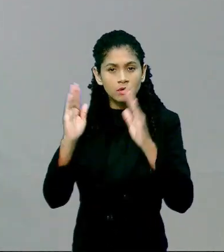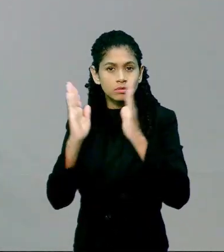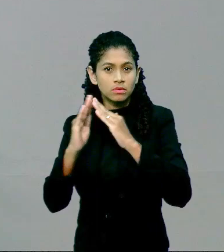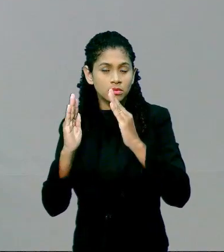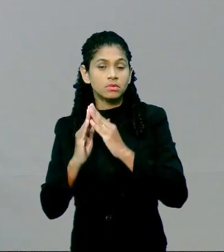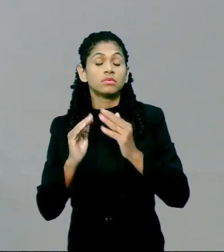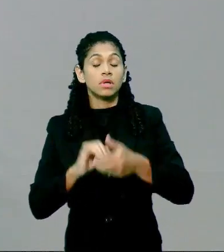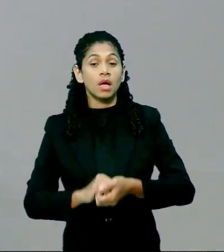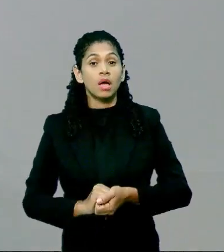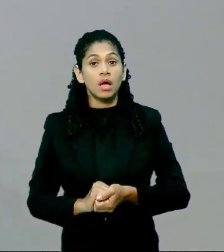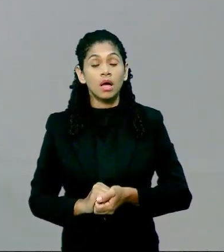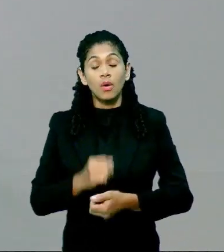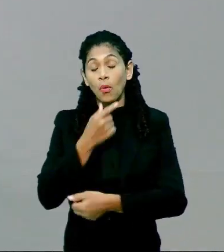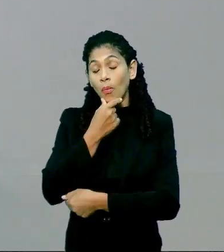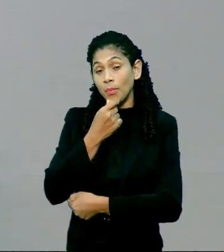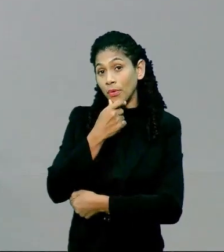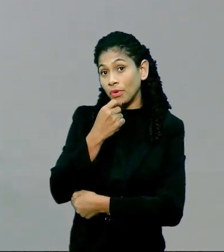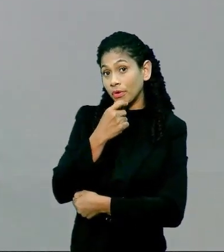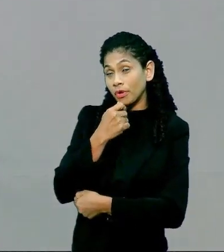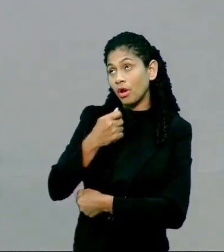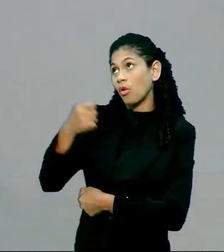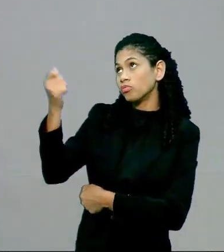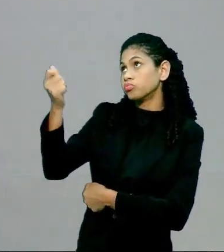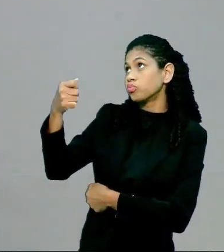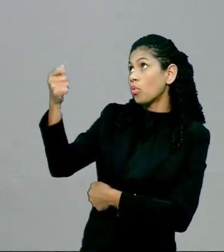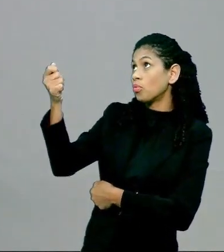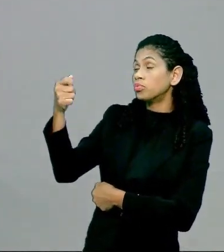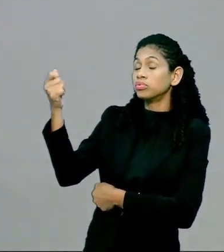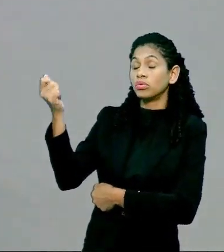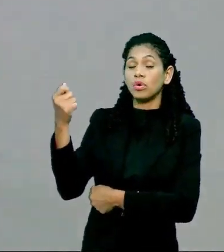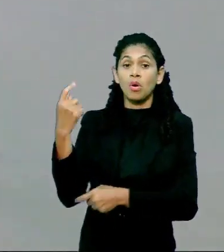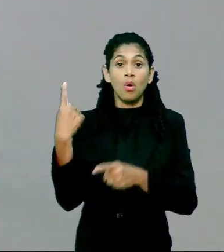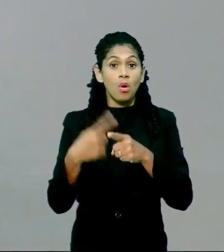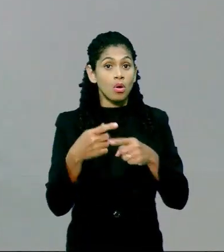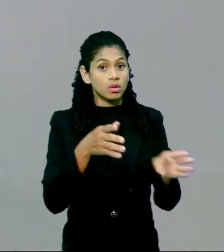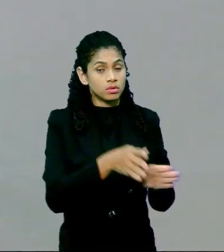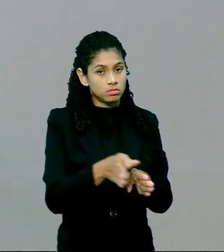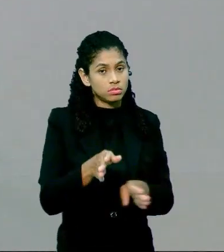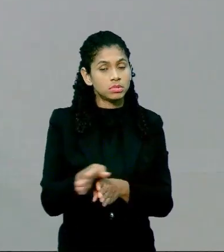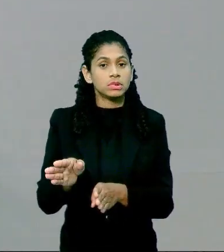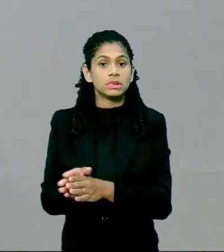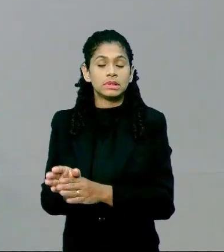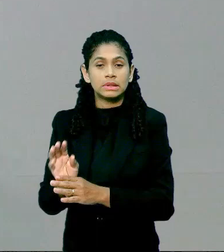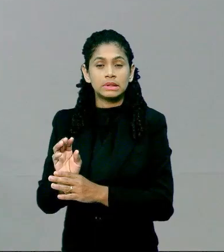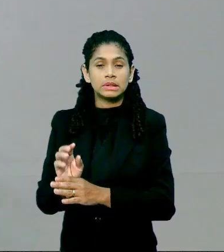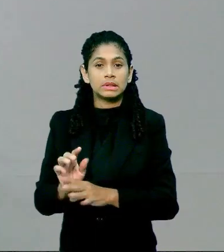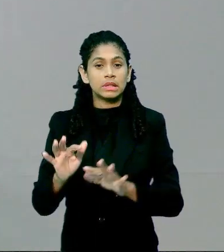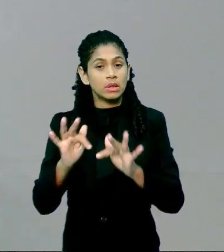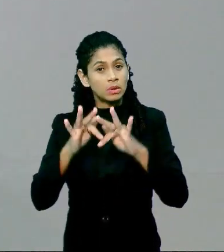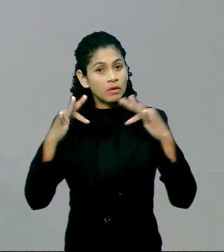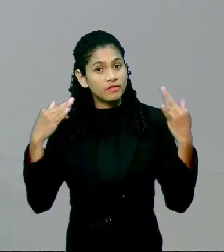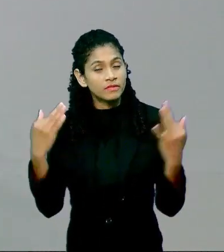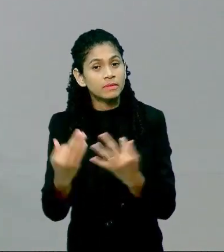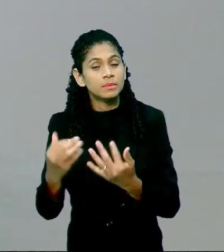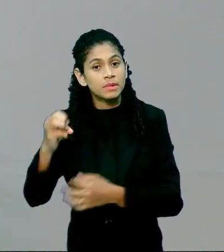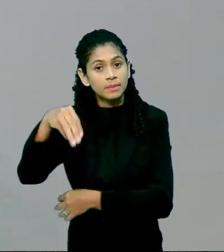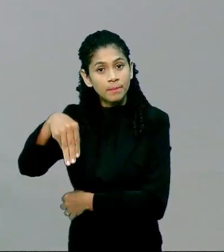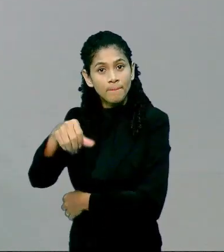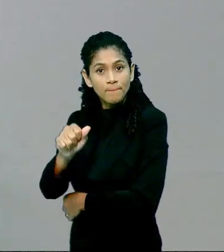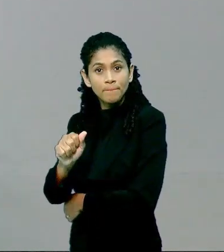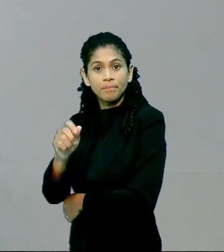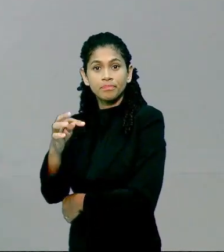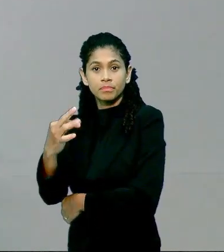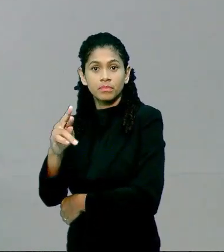o direcionamento do que se dá em uma sociedade patriarcal, machista, o que se direciona é que meninos são